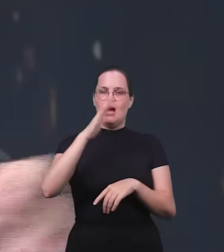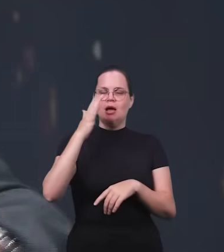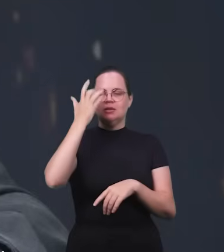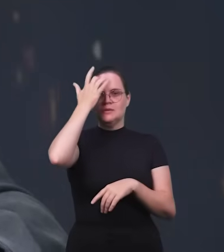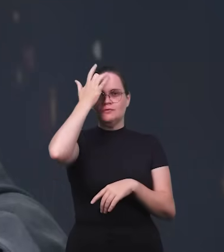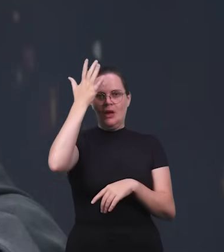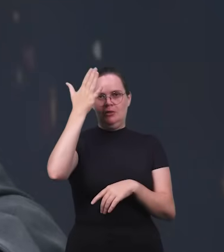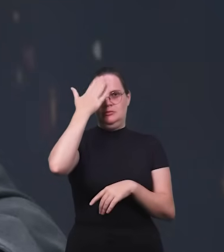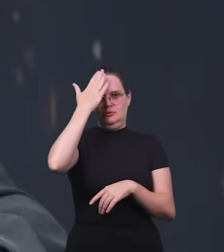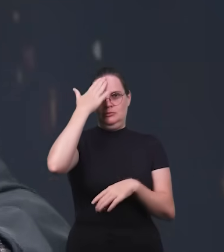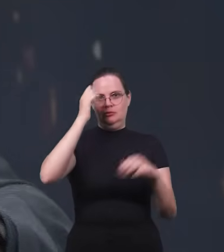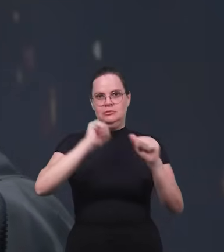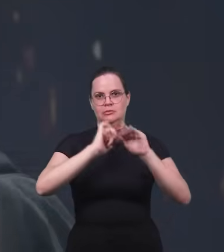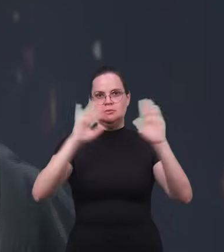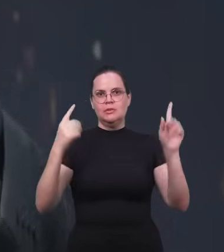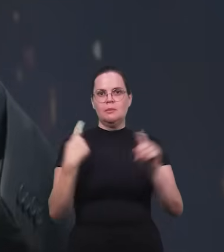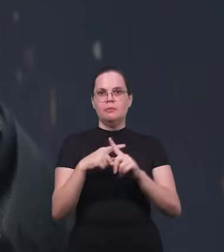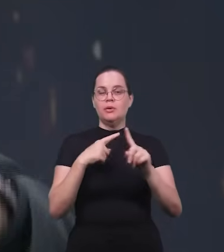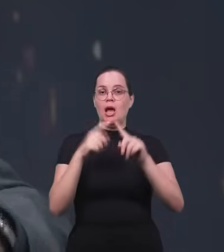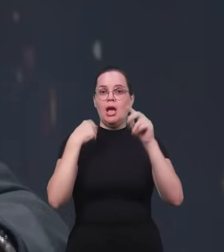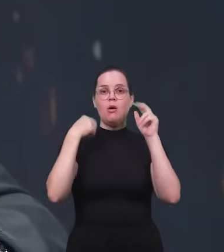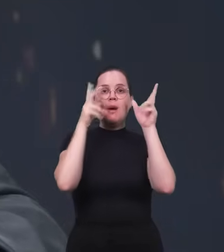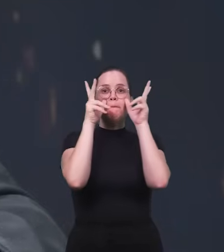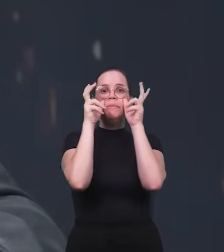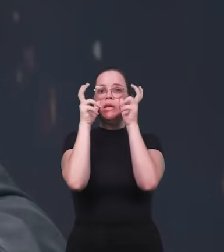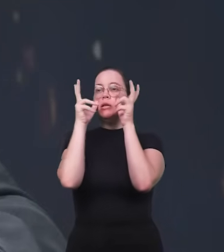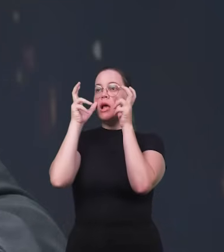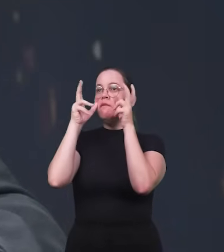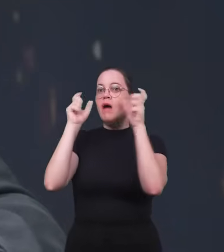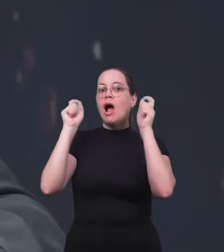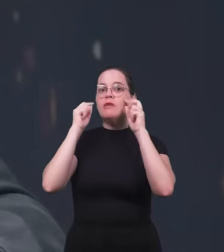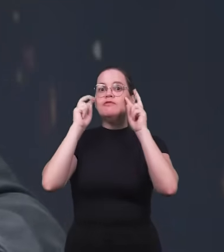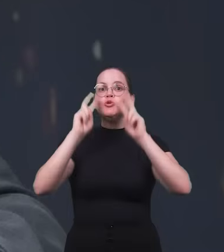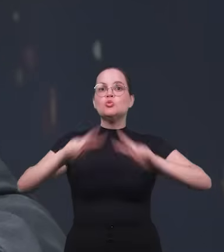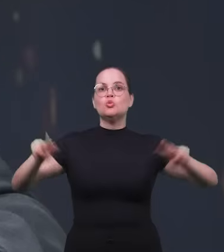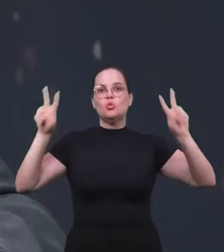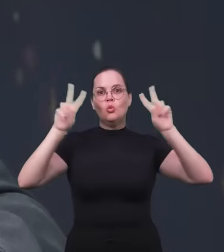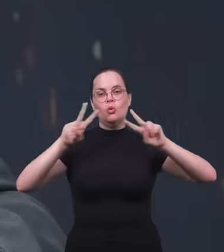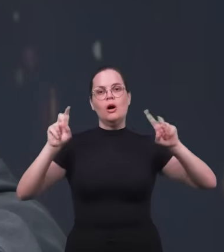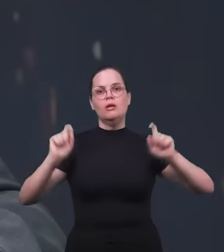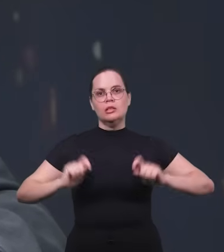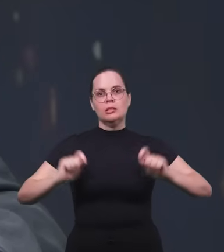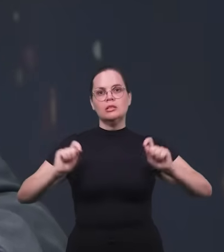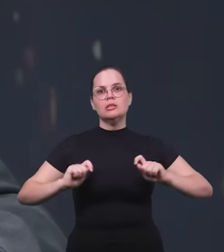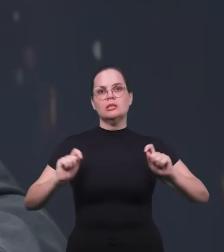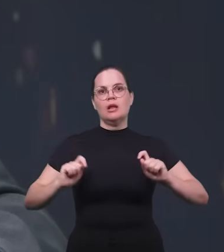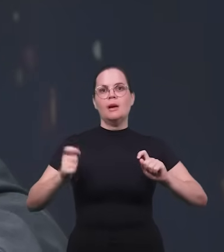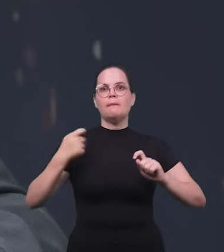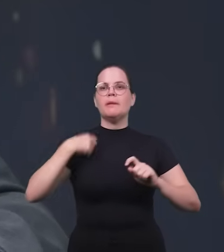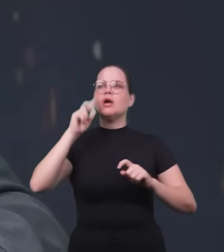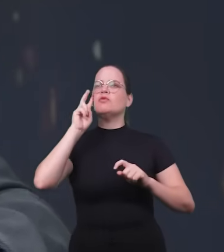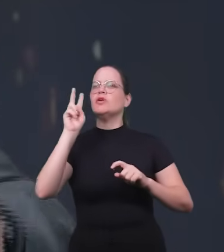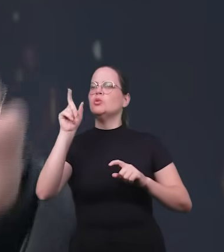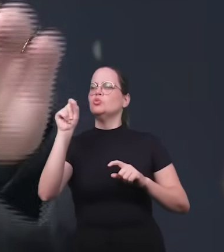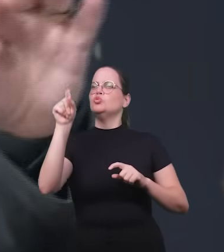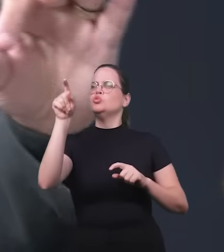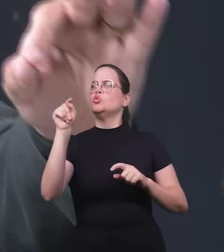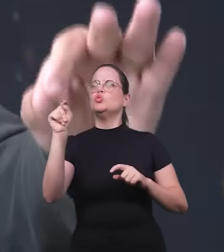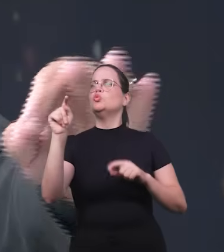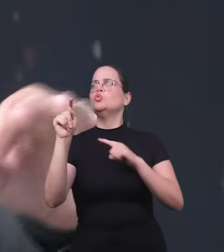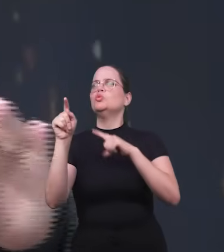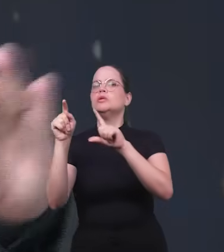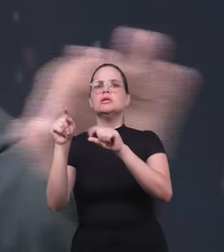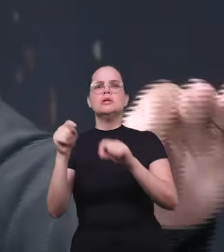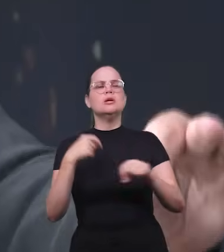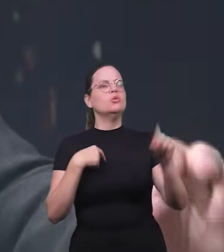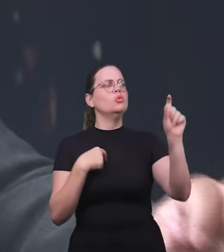aspectos que nós vamos entrar, porque é uma coisa que eu consigo observar e eu consigo determinar onde está cada coisa,